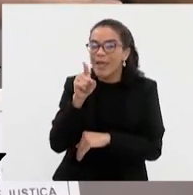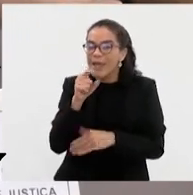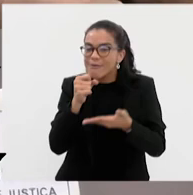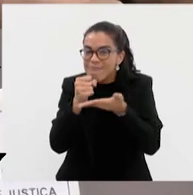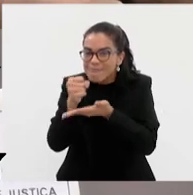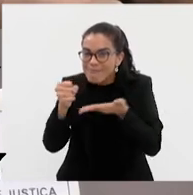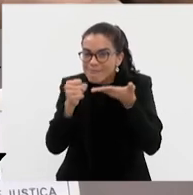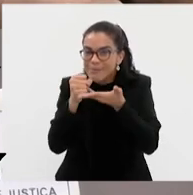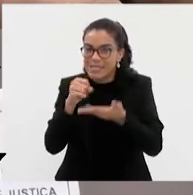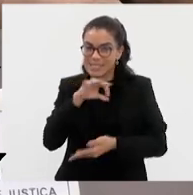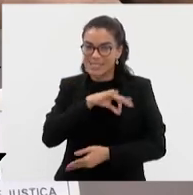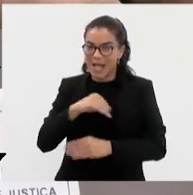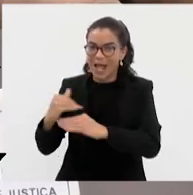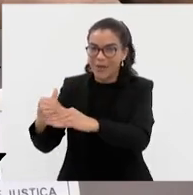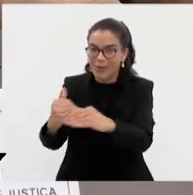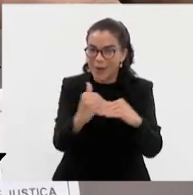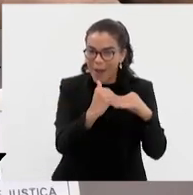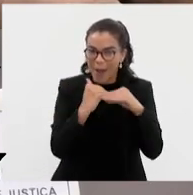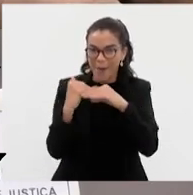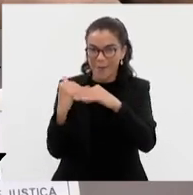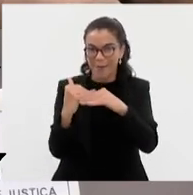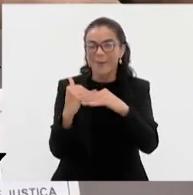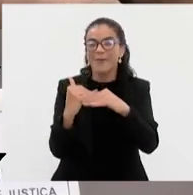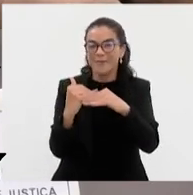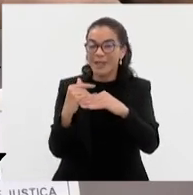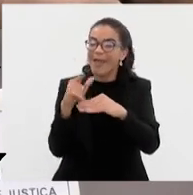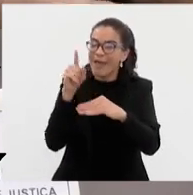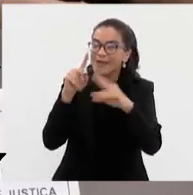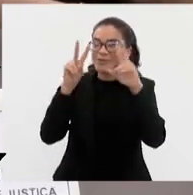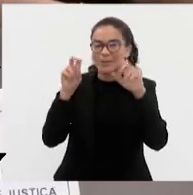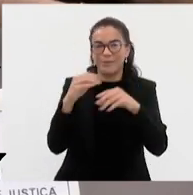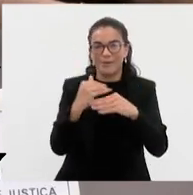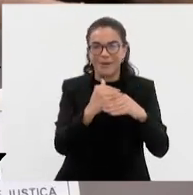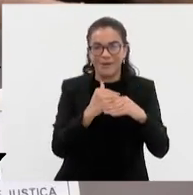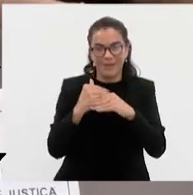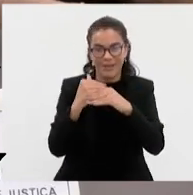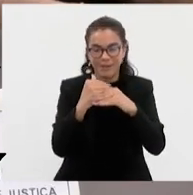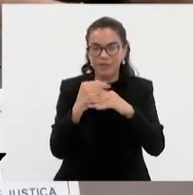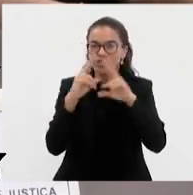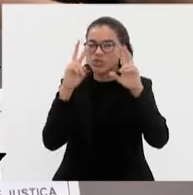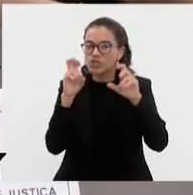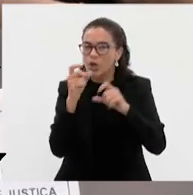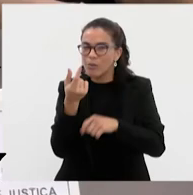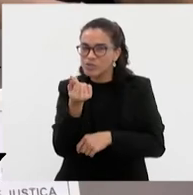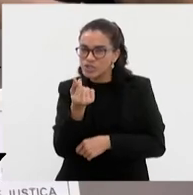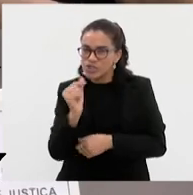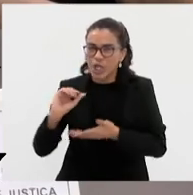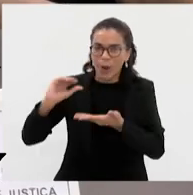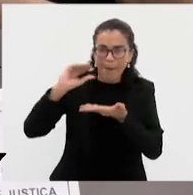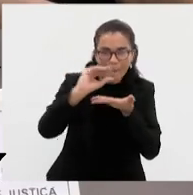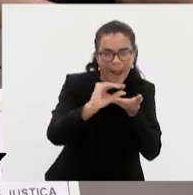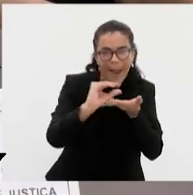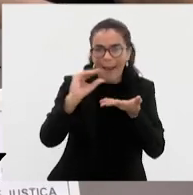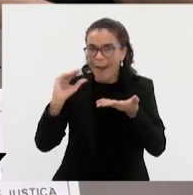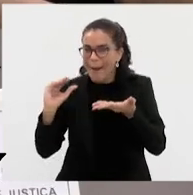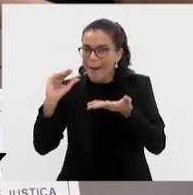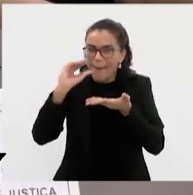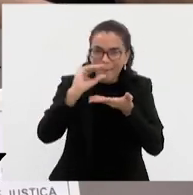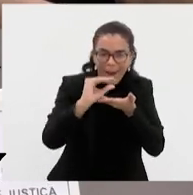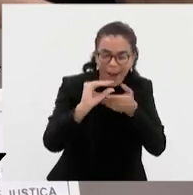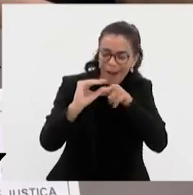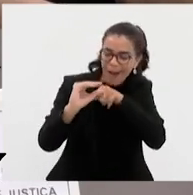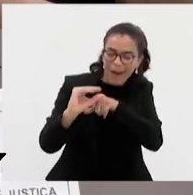igual, salário igual. Então, essa questão da igualdade. Eu concordo. A questão dos recursos... serem